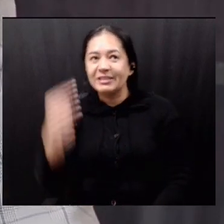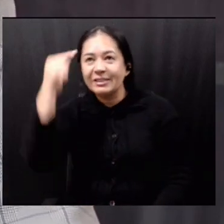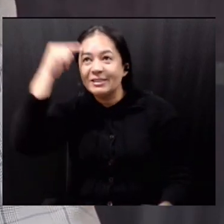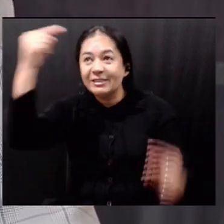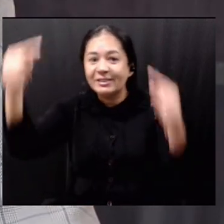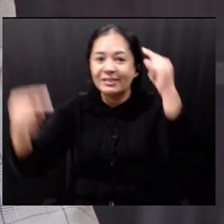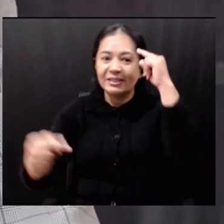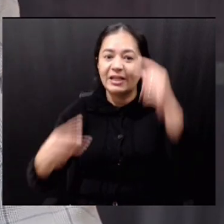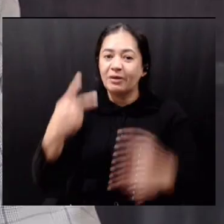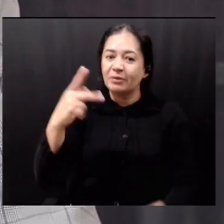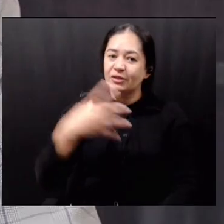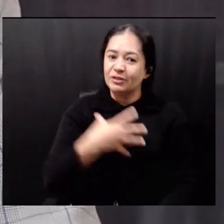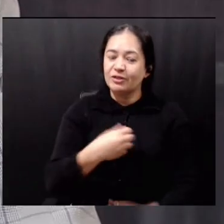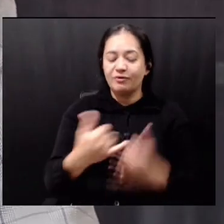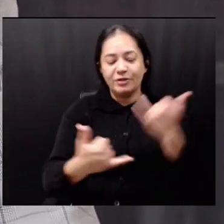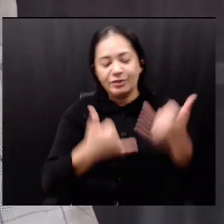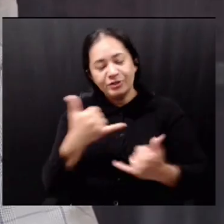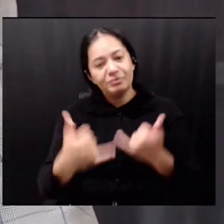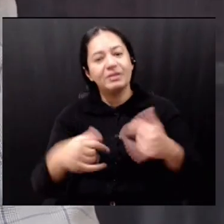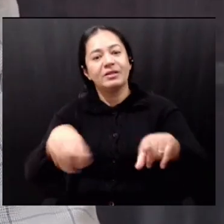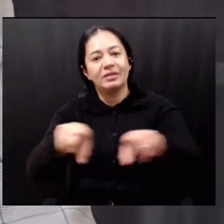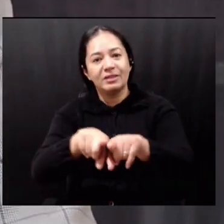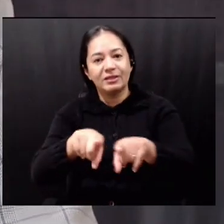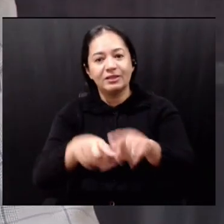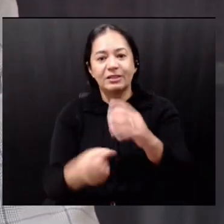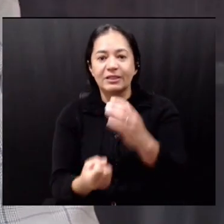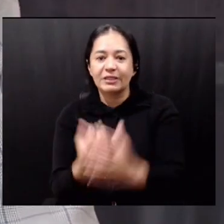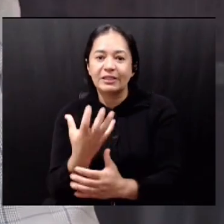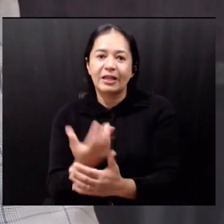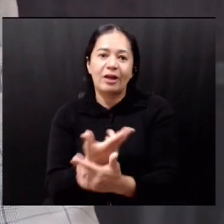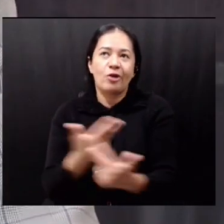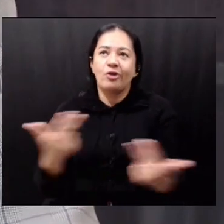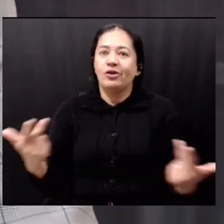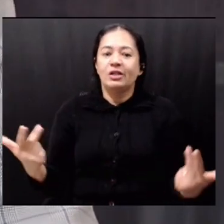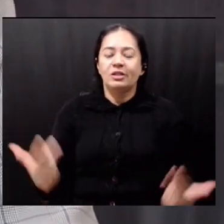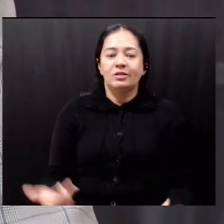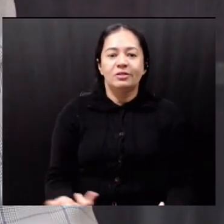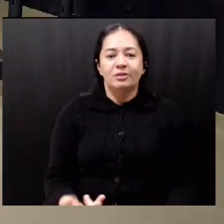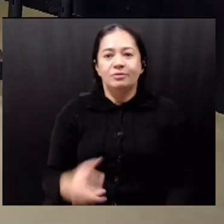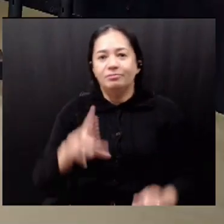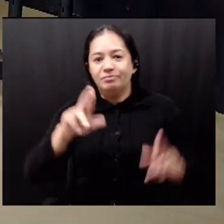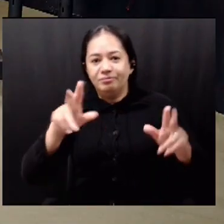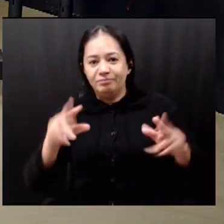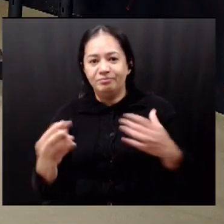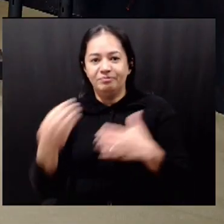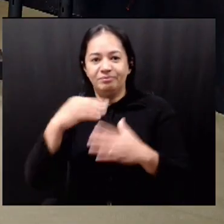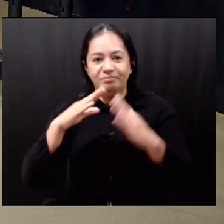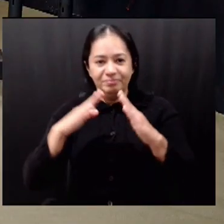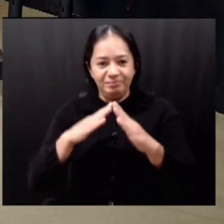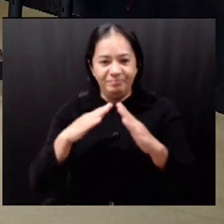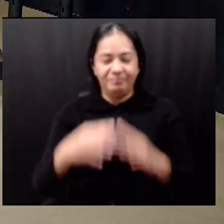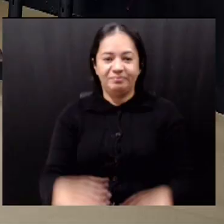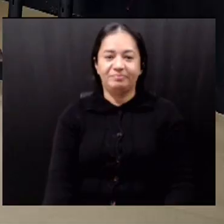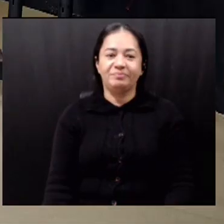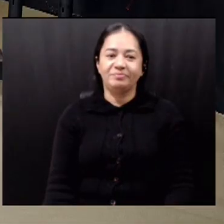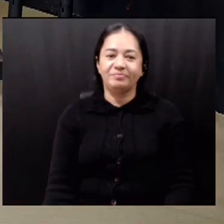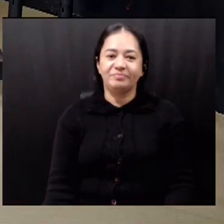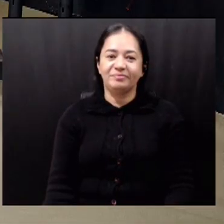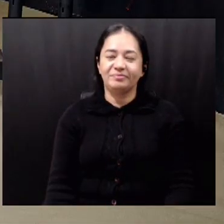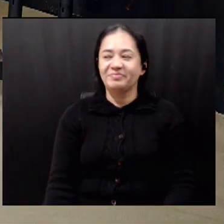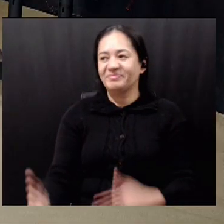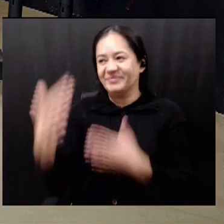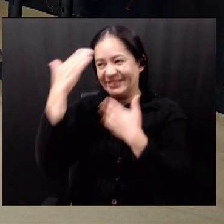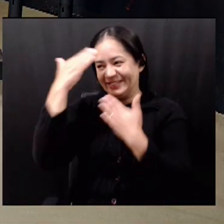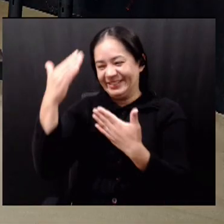de brincadeiras, né? Criar coisas diferentes ali na casa. Muito bem. Obrigada pela sua participação, viu? Adorei.